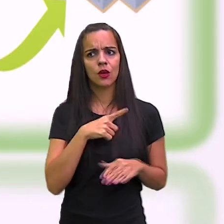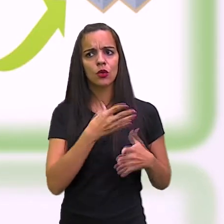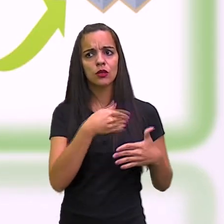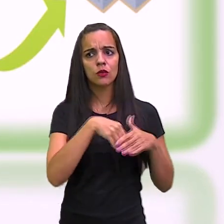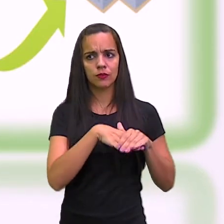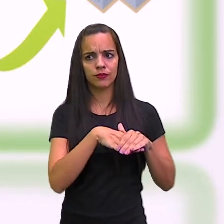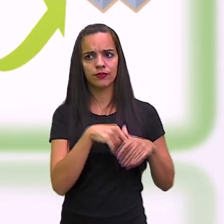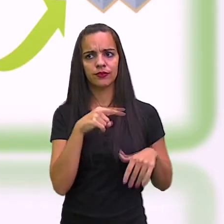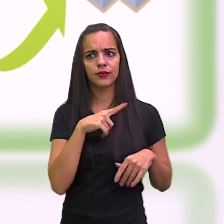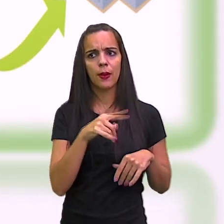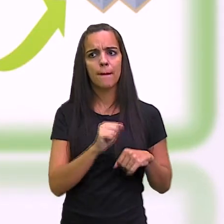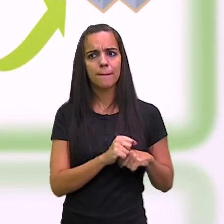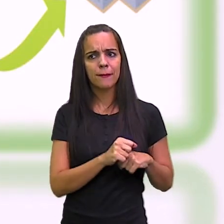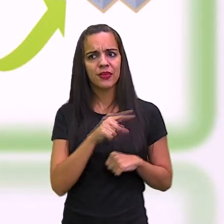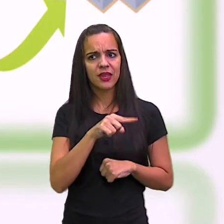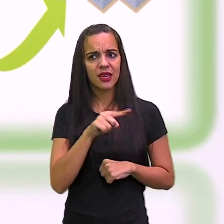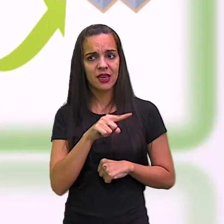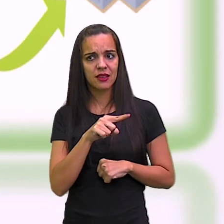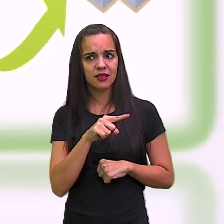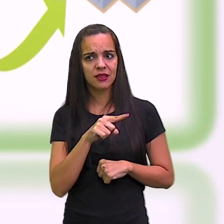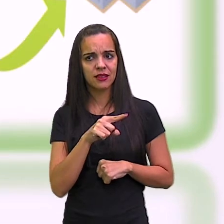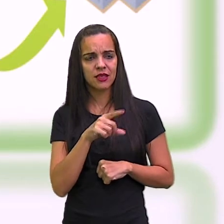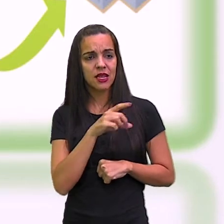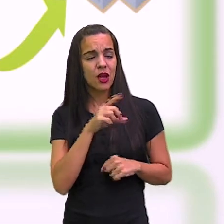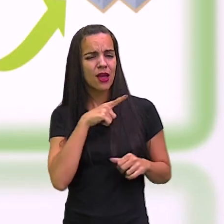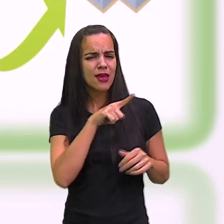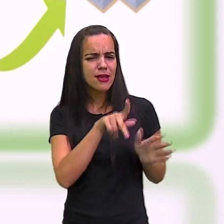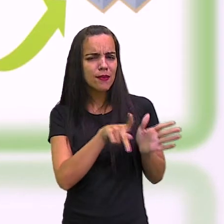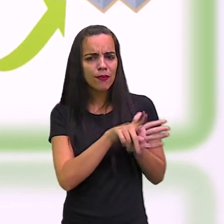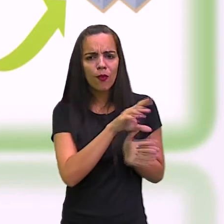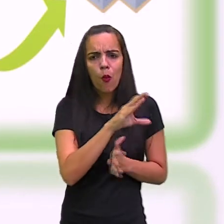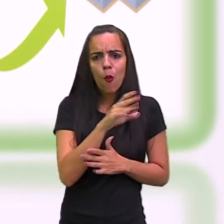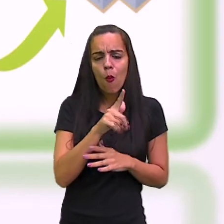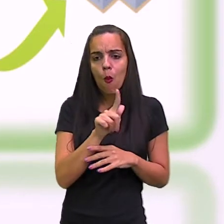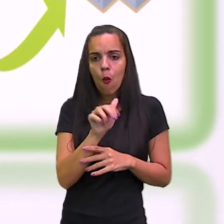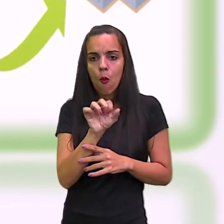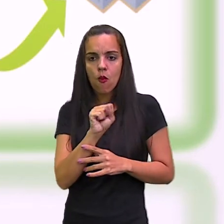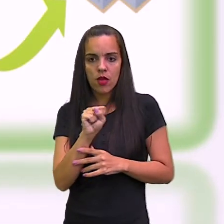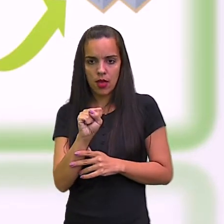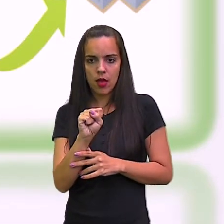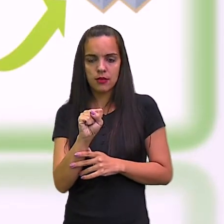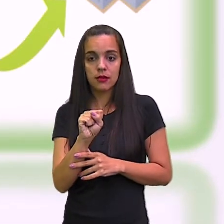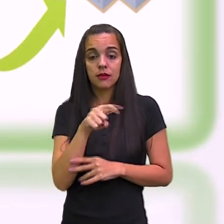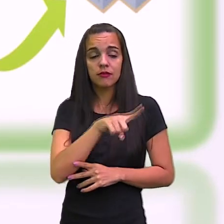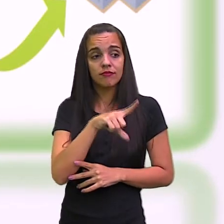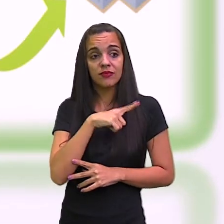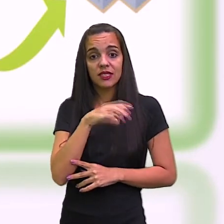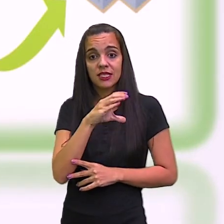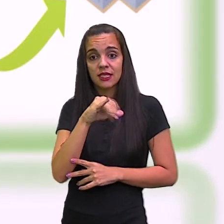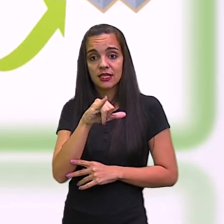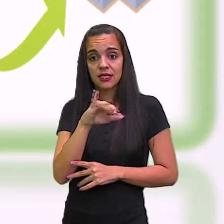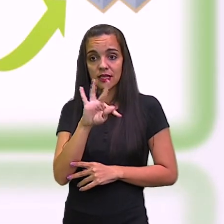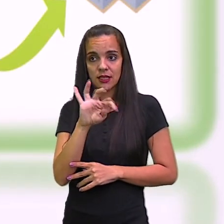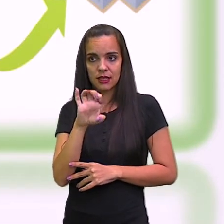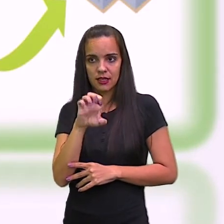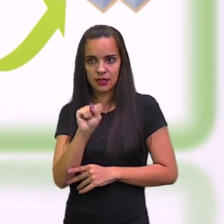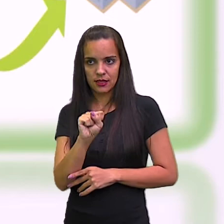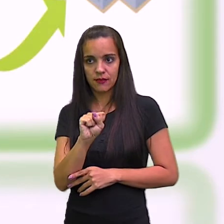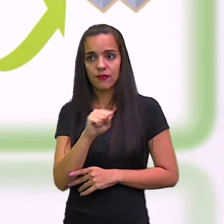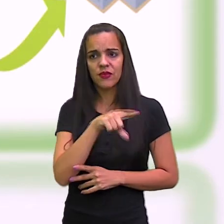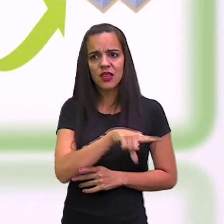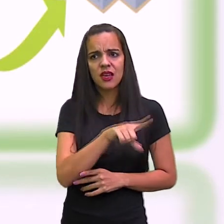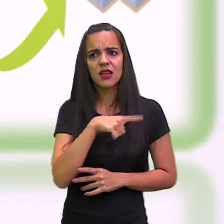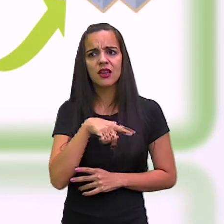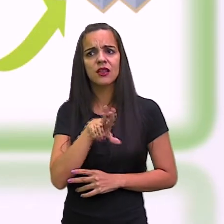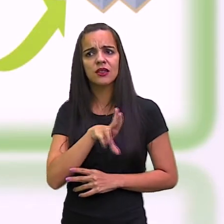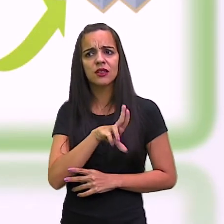chamado de syngas, ou gás de síntese. Esse biocombustível é uma mistura de